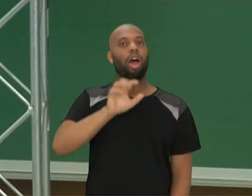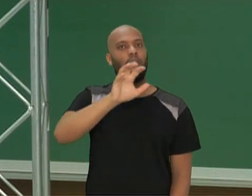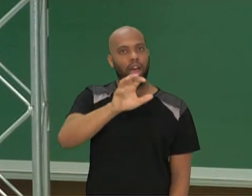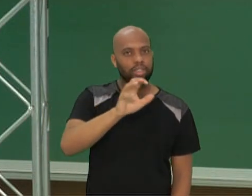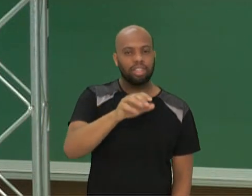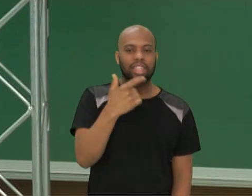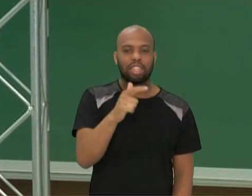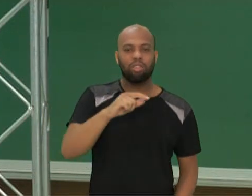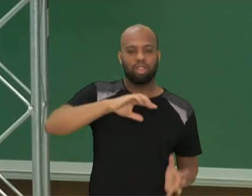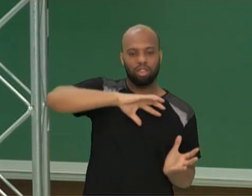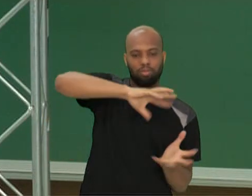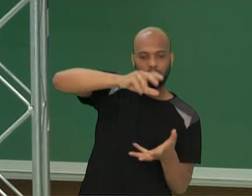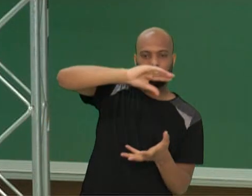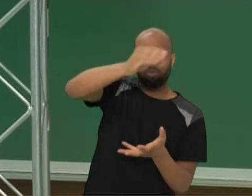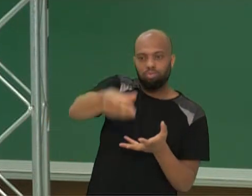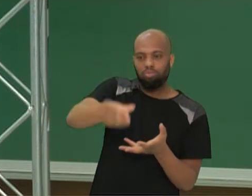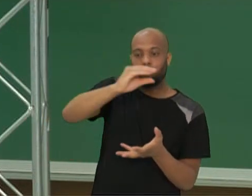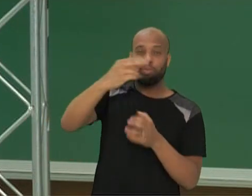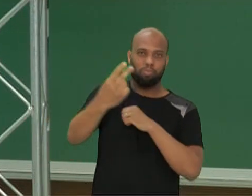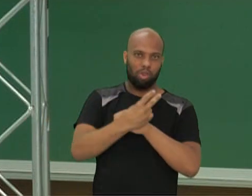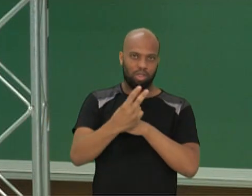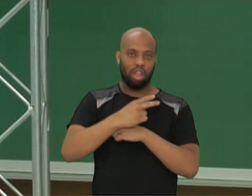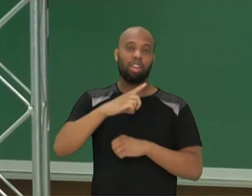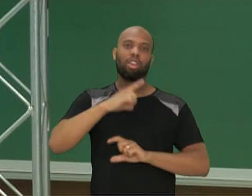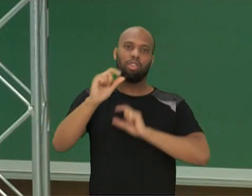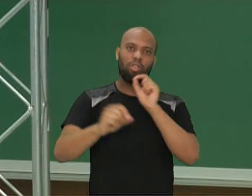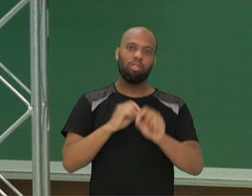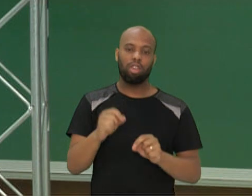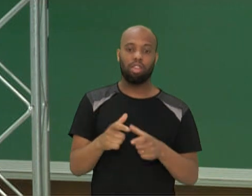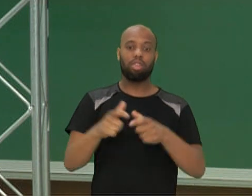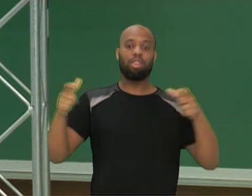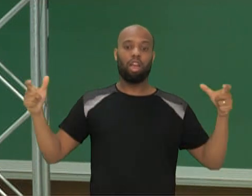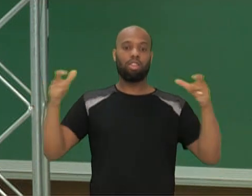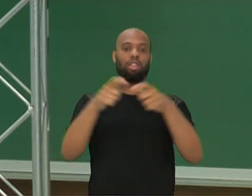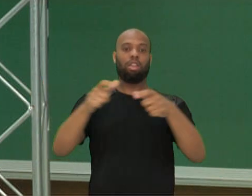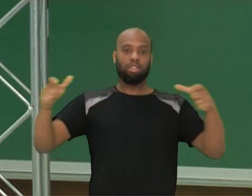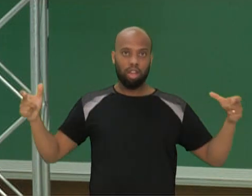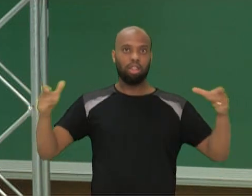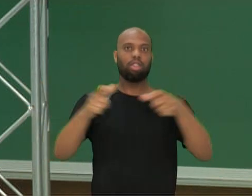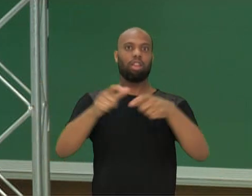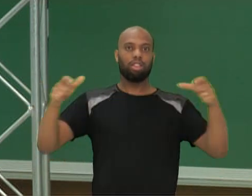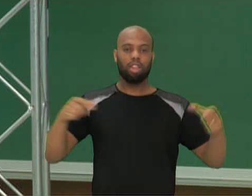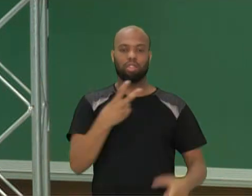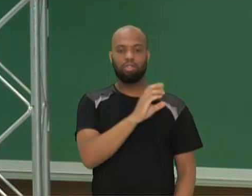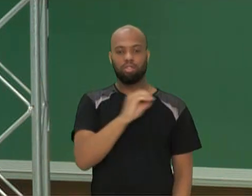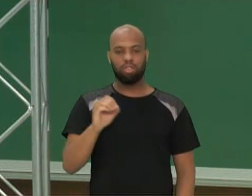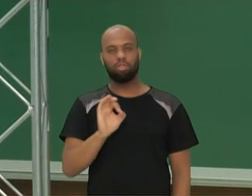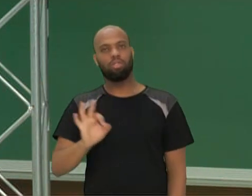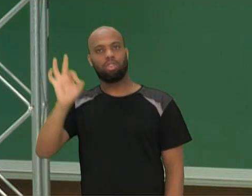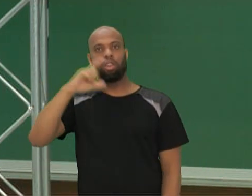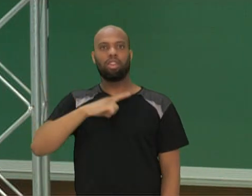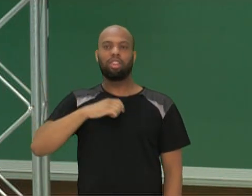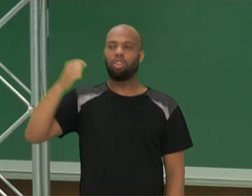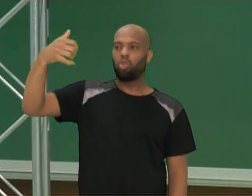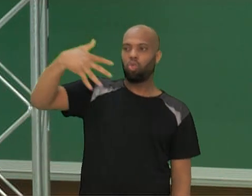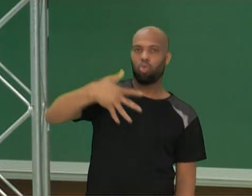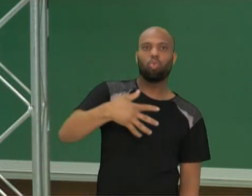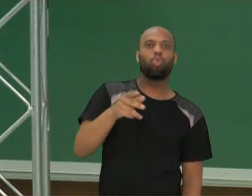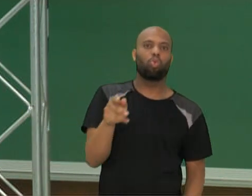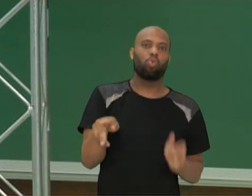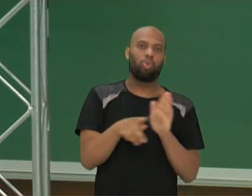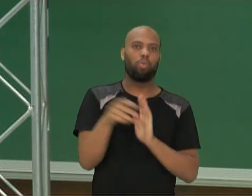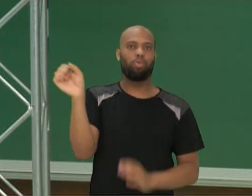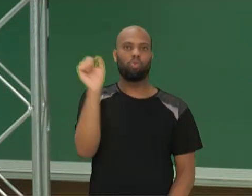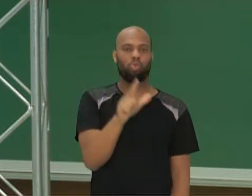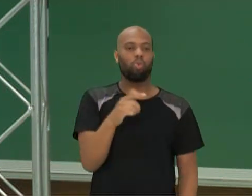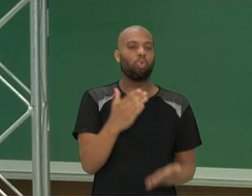não temos atmosfera, então nós temos uma amplitude térmica superior a 200 graus entre as áreas que recebem luz solar e as